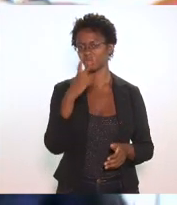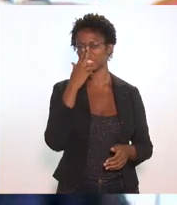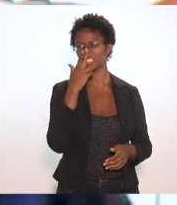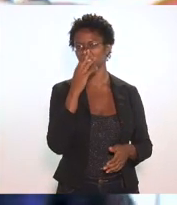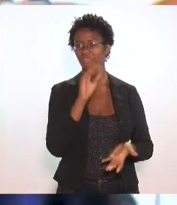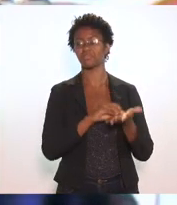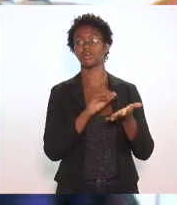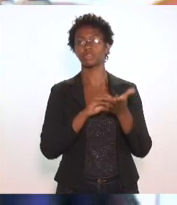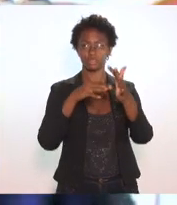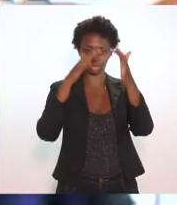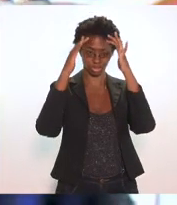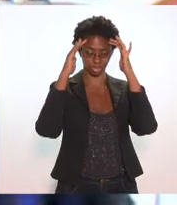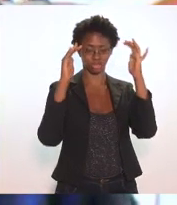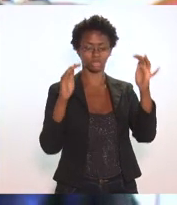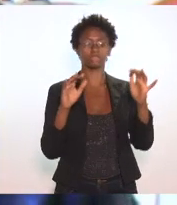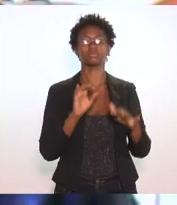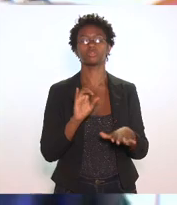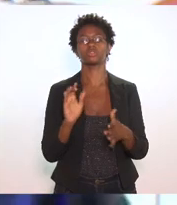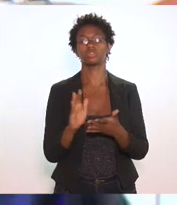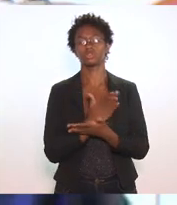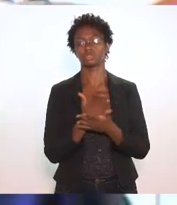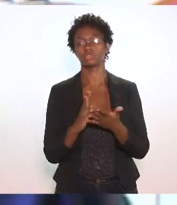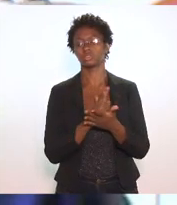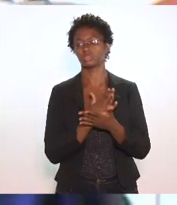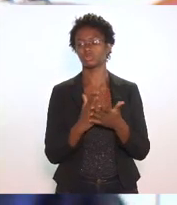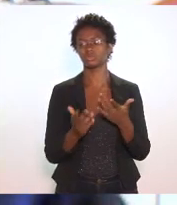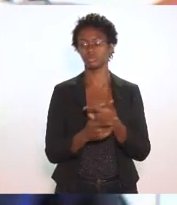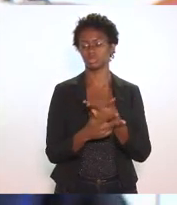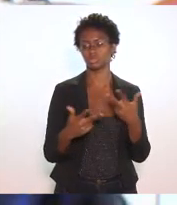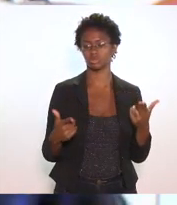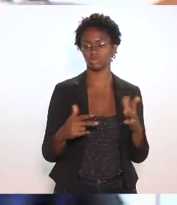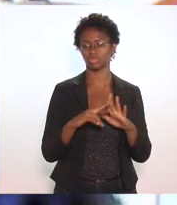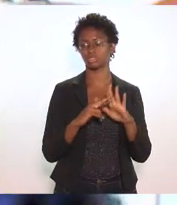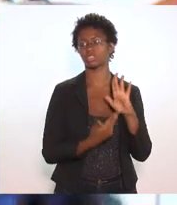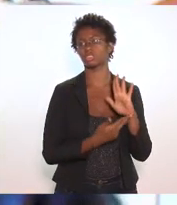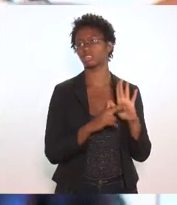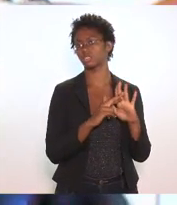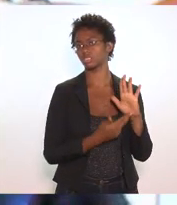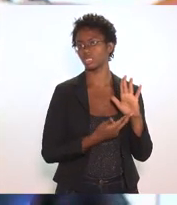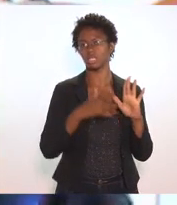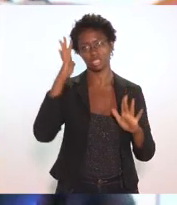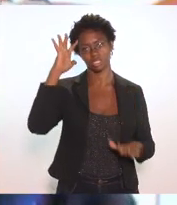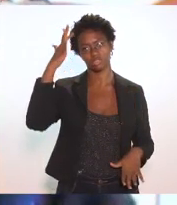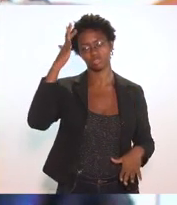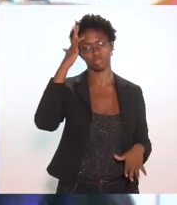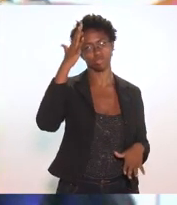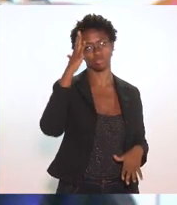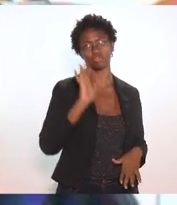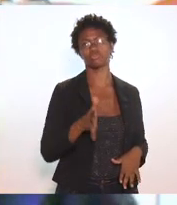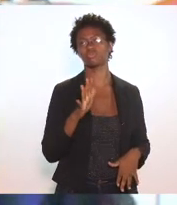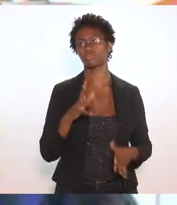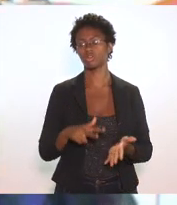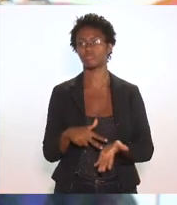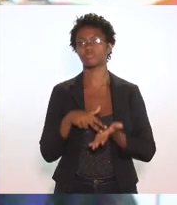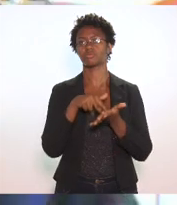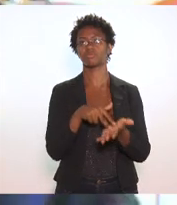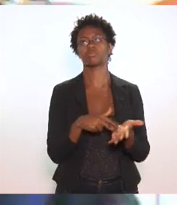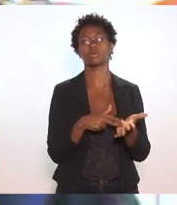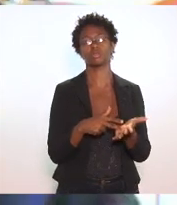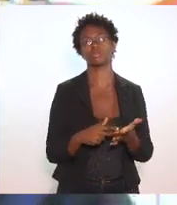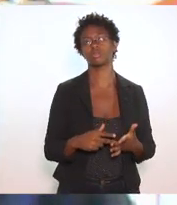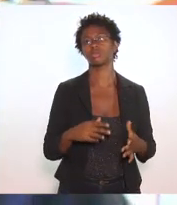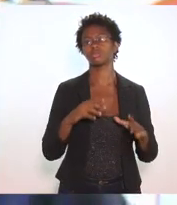desrespeito a determinados pontos dos protocolos, das resoluções estabelecidas pelas autoridades